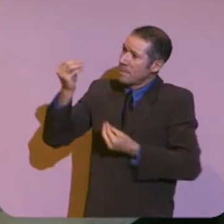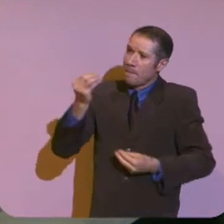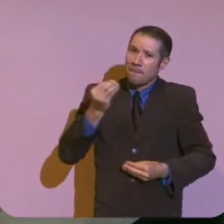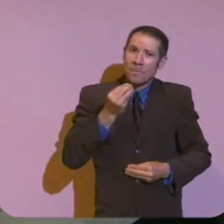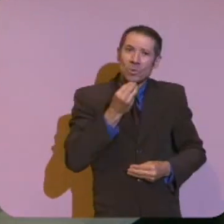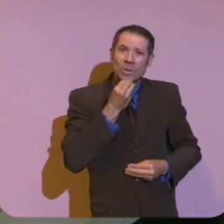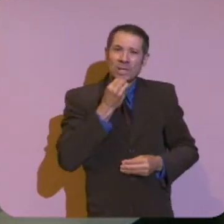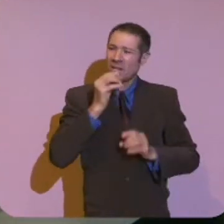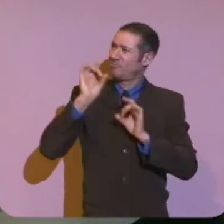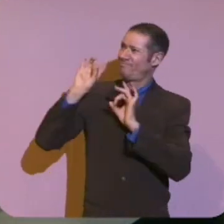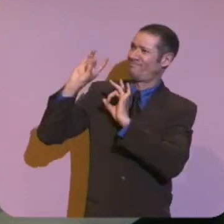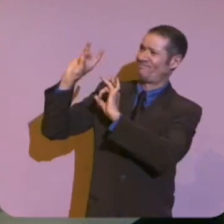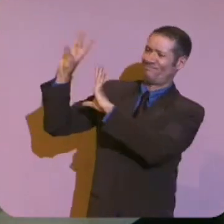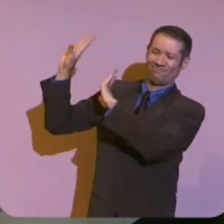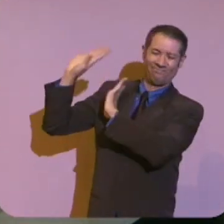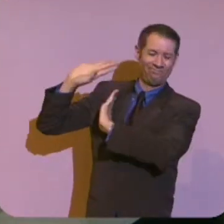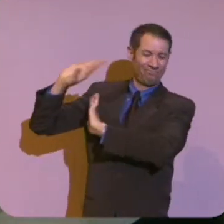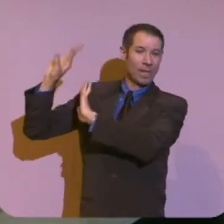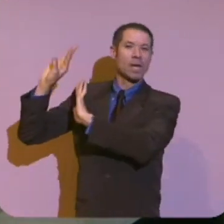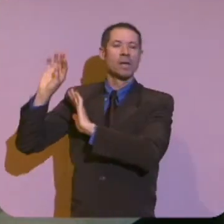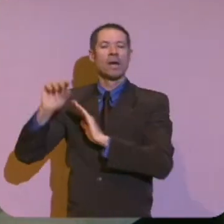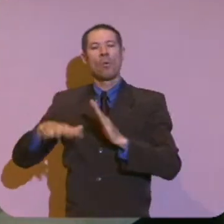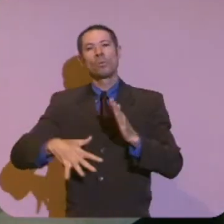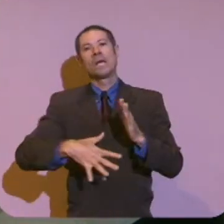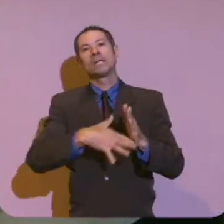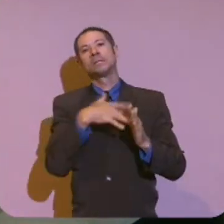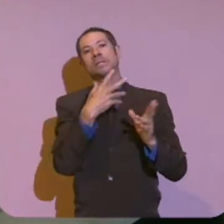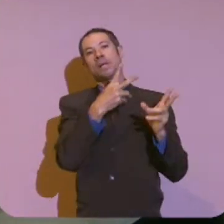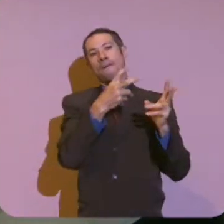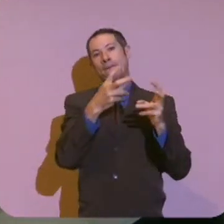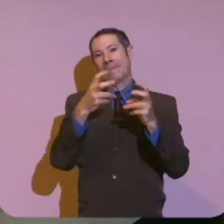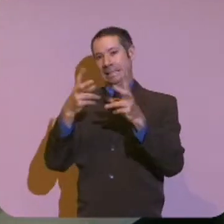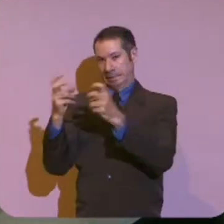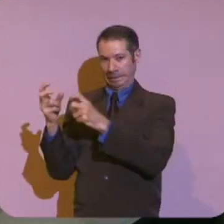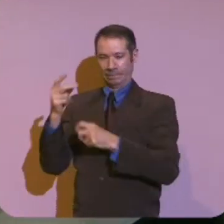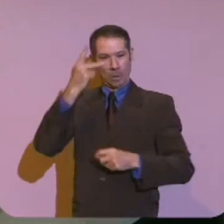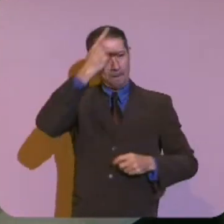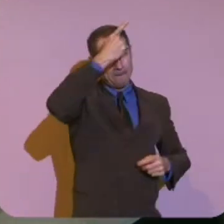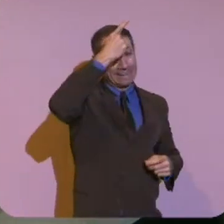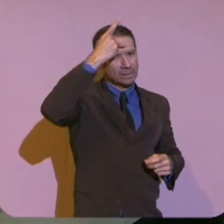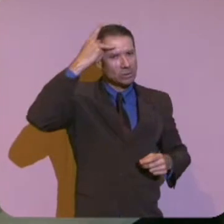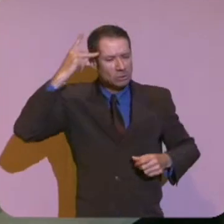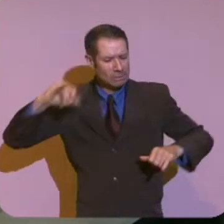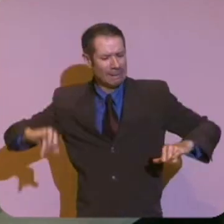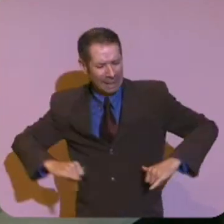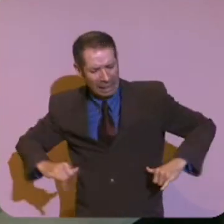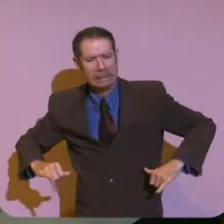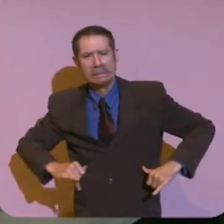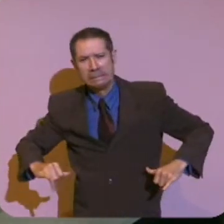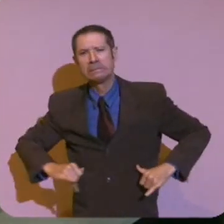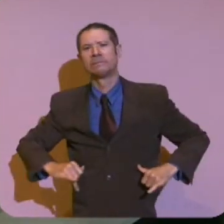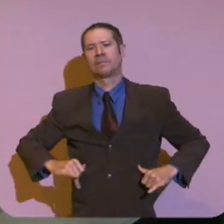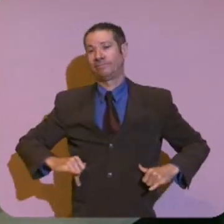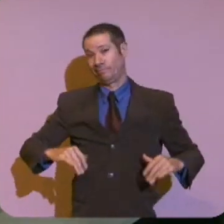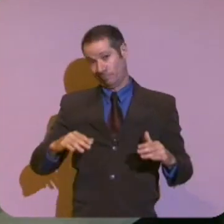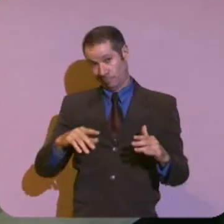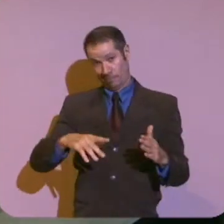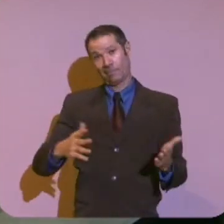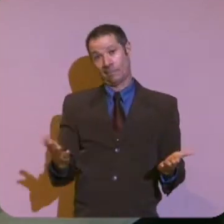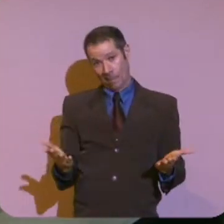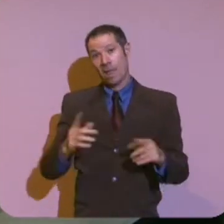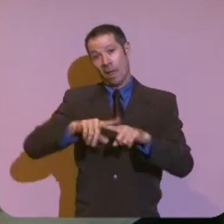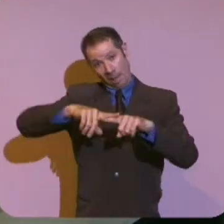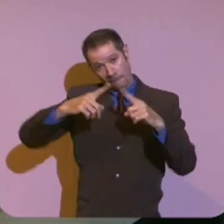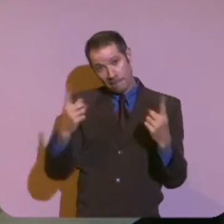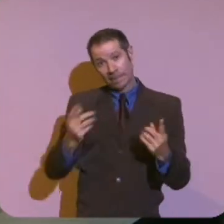lhes dado. Quantas vezes eu vejo não só pessoas sofrendo por causa disso,